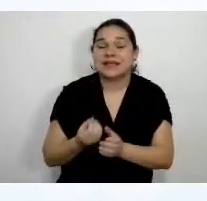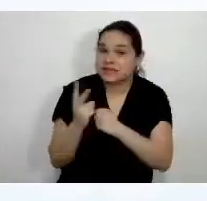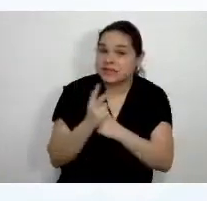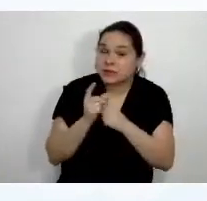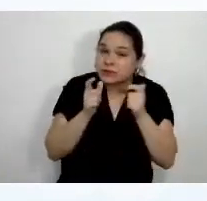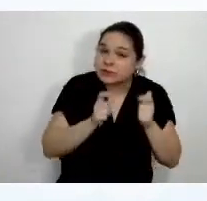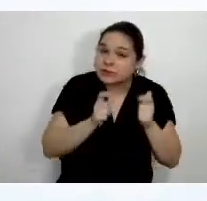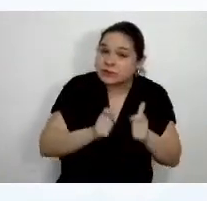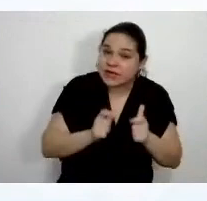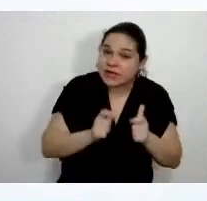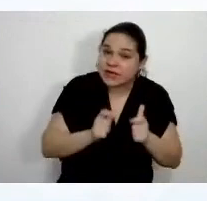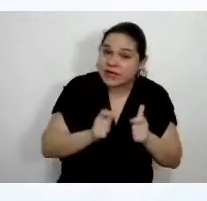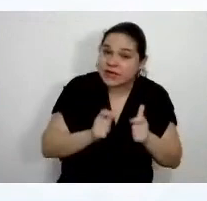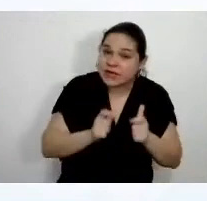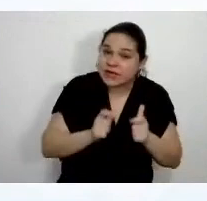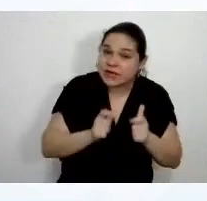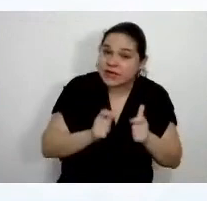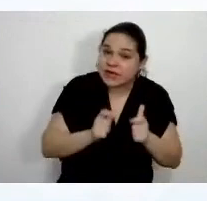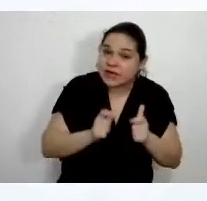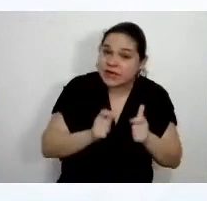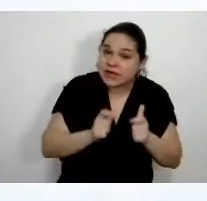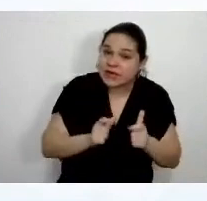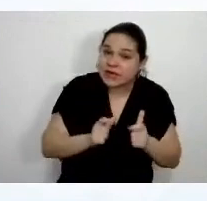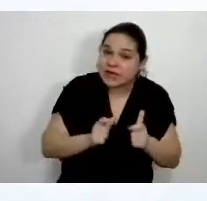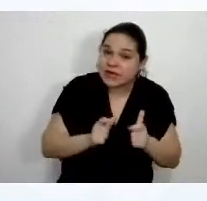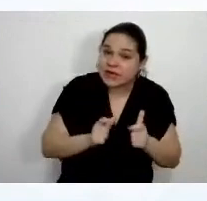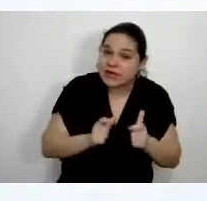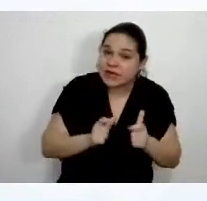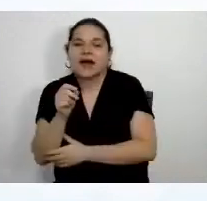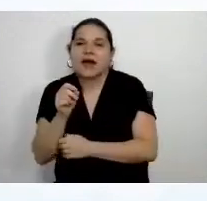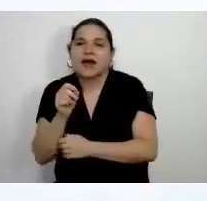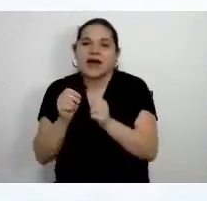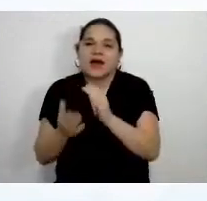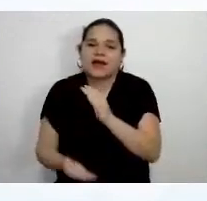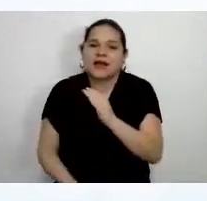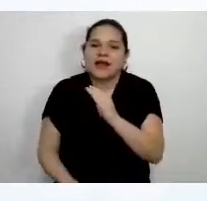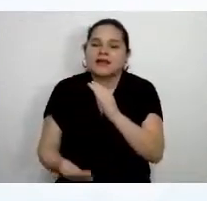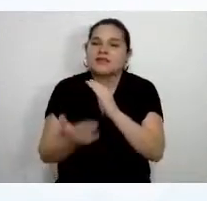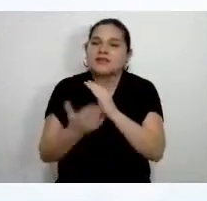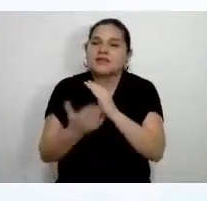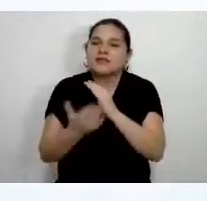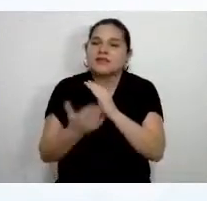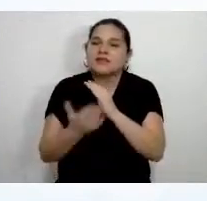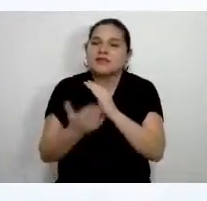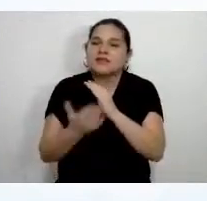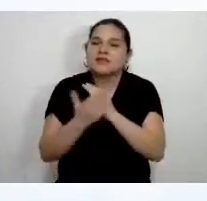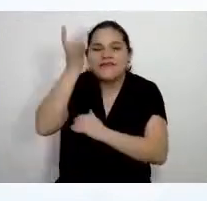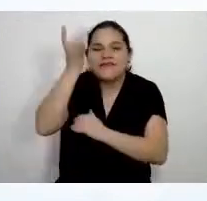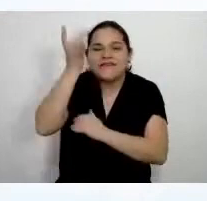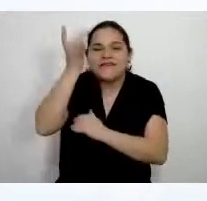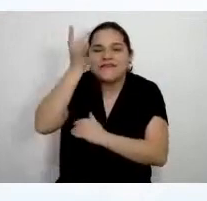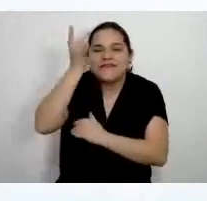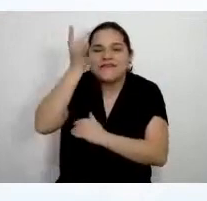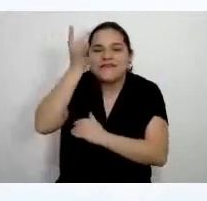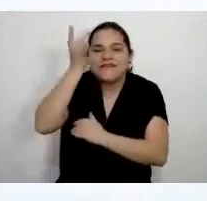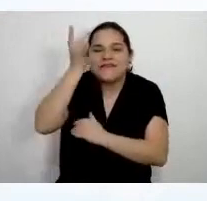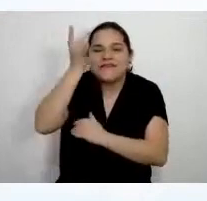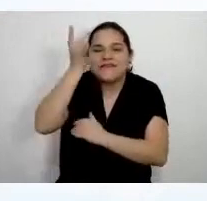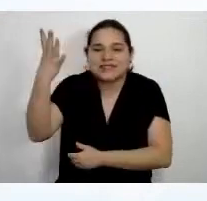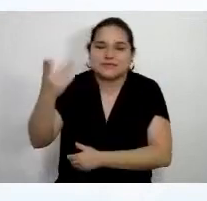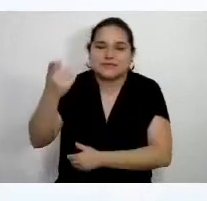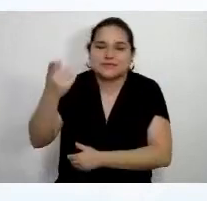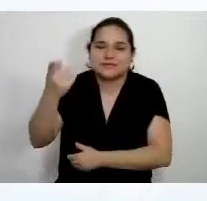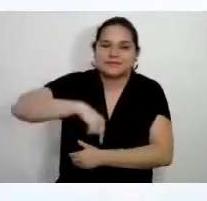uma atividade, assim, eu vou dizer assim, ele facilita a intervenção